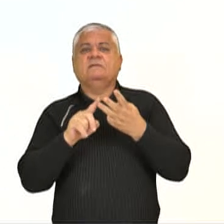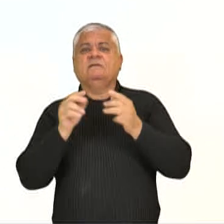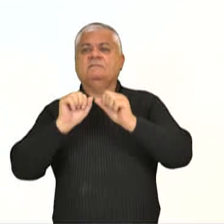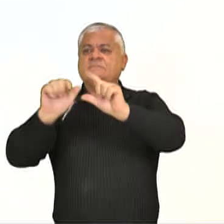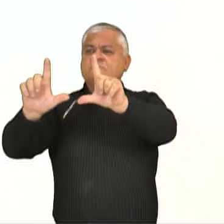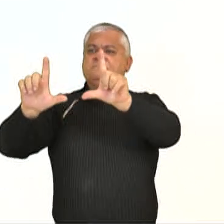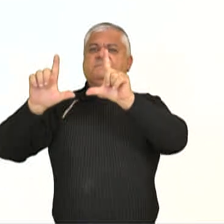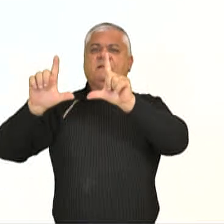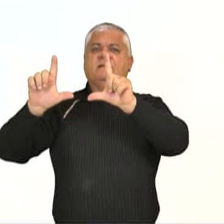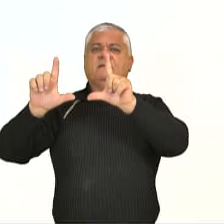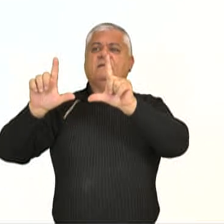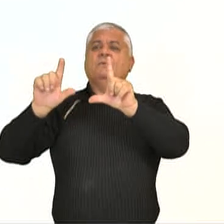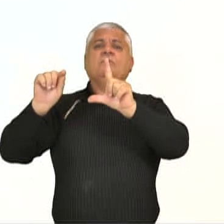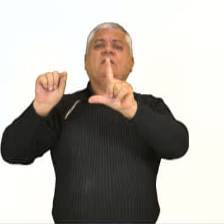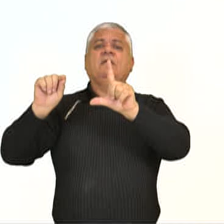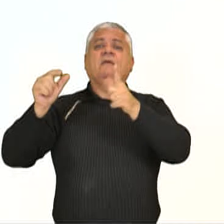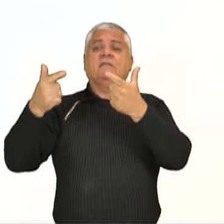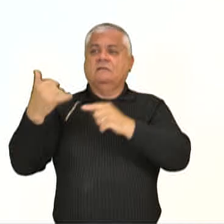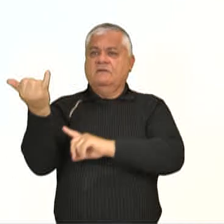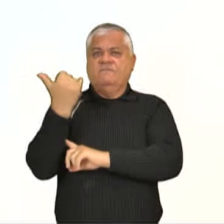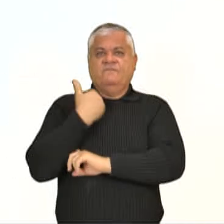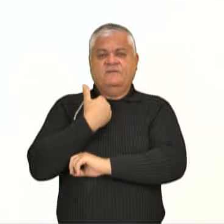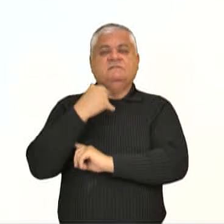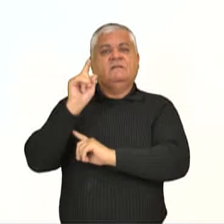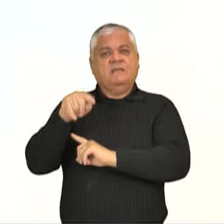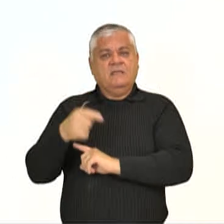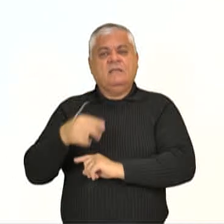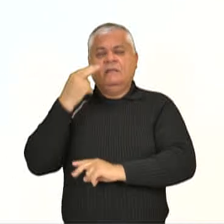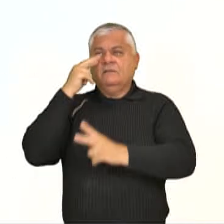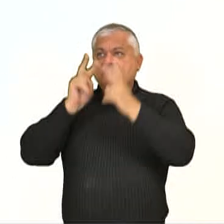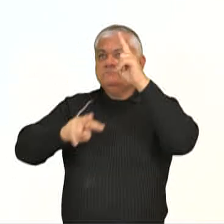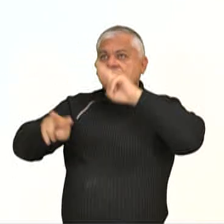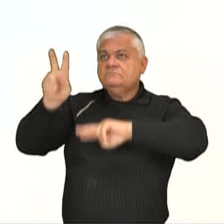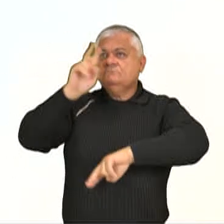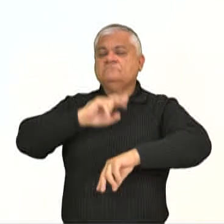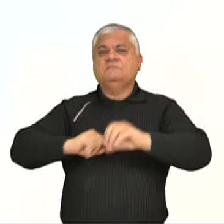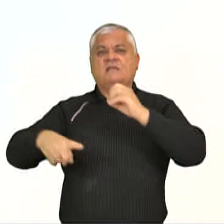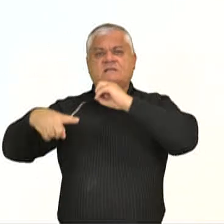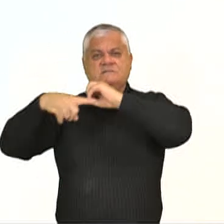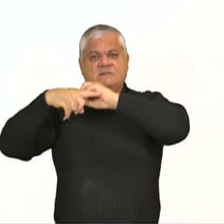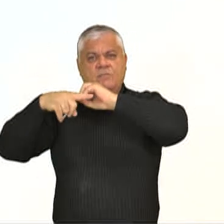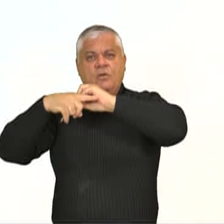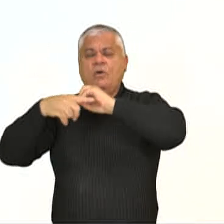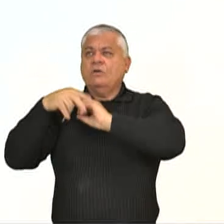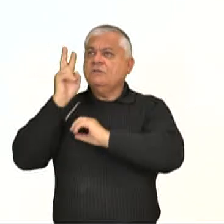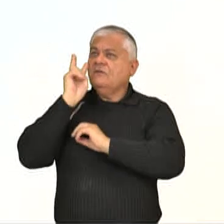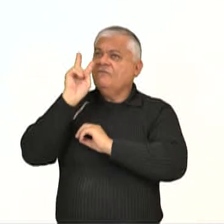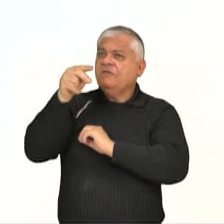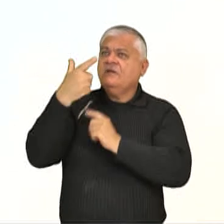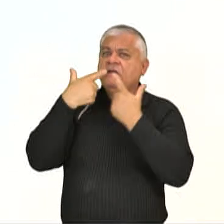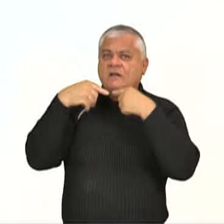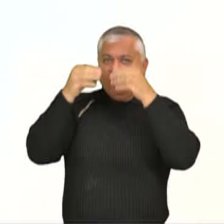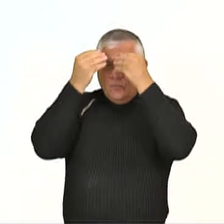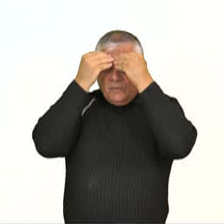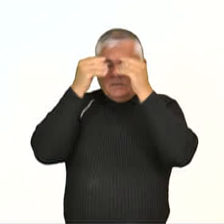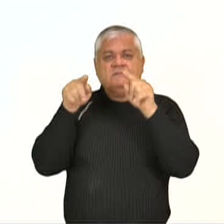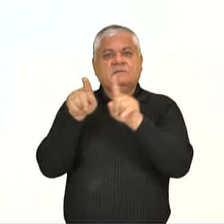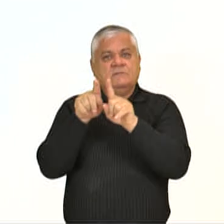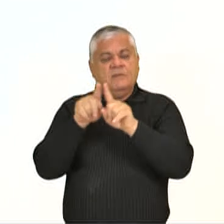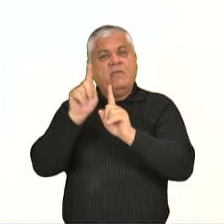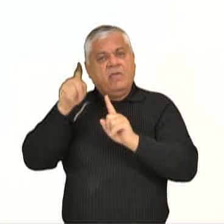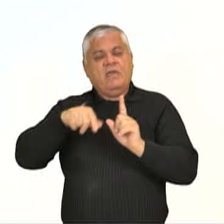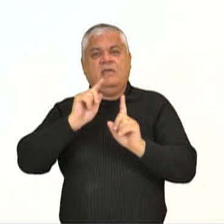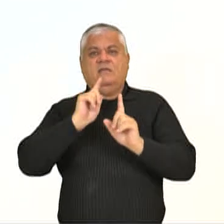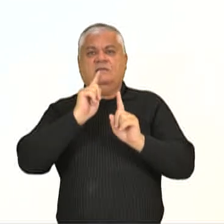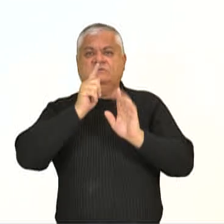direita até uma placa de trânsito, né? É a semiótica e a semiologia que se ocupa deste tipo de linguagem, né? É também um gênero